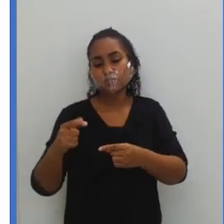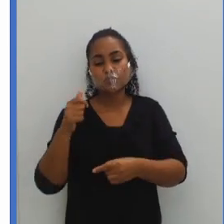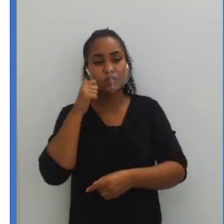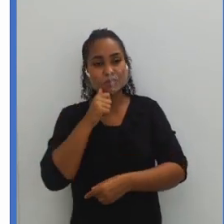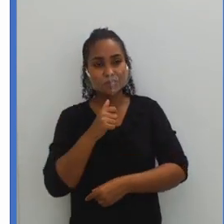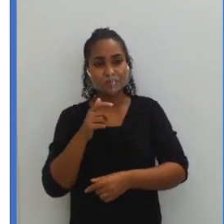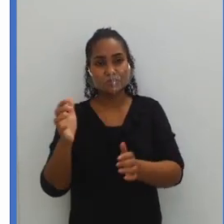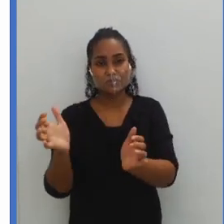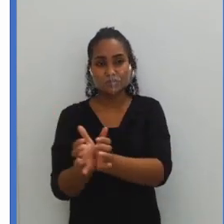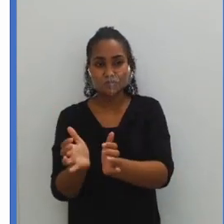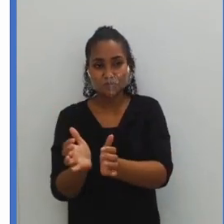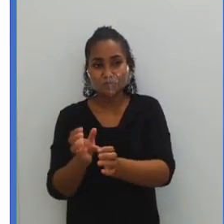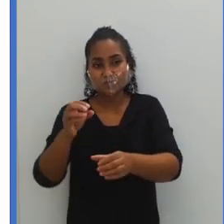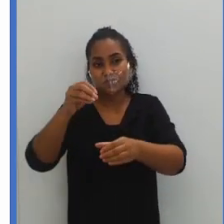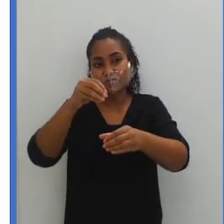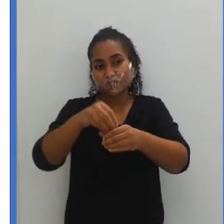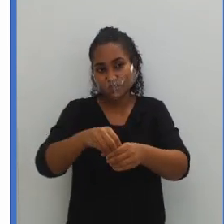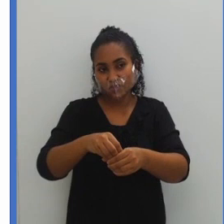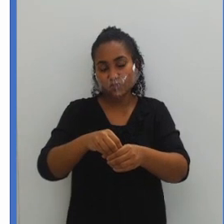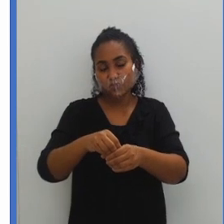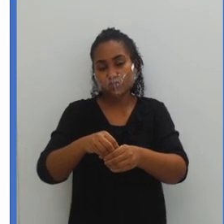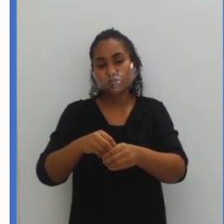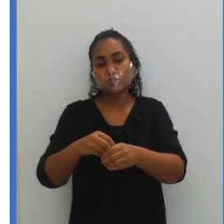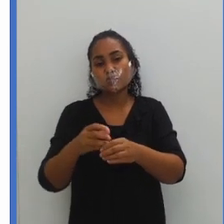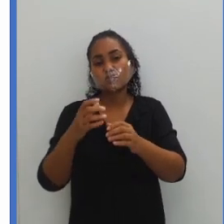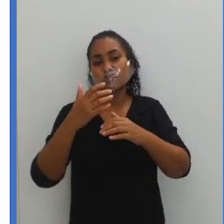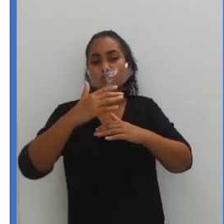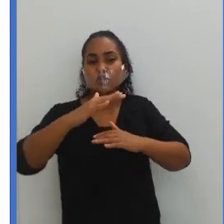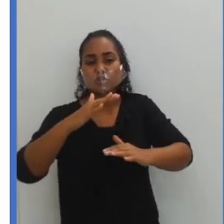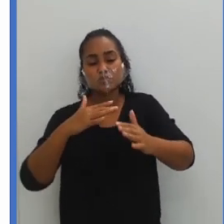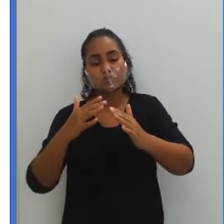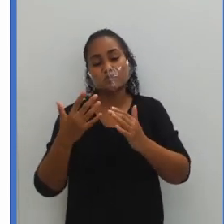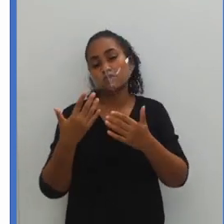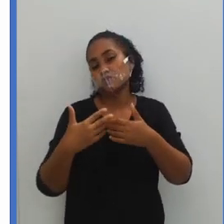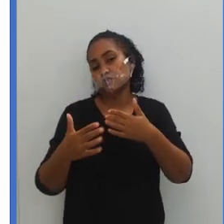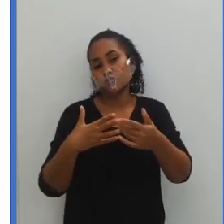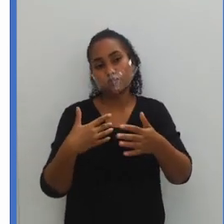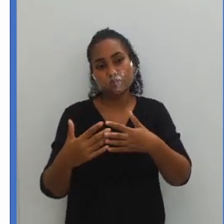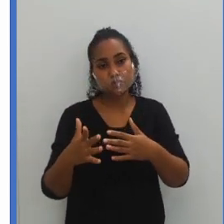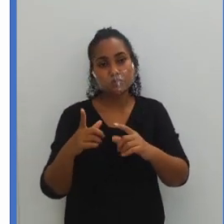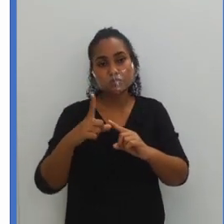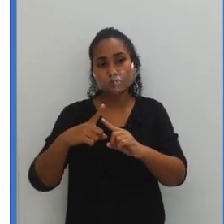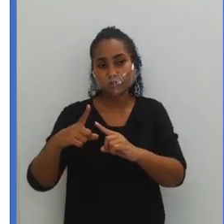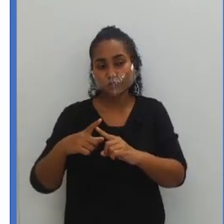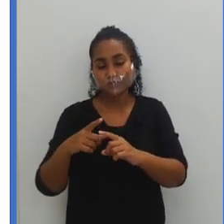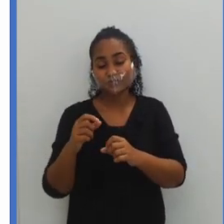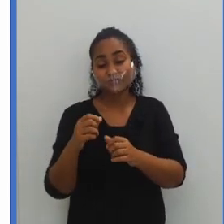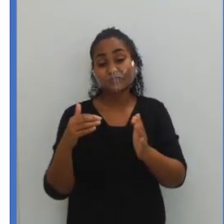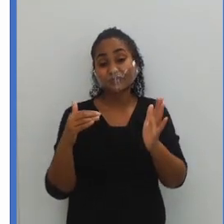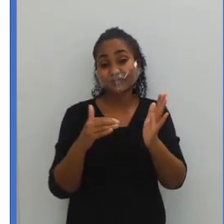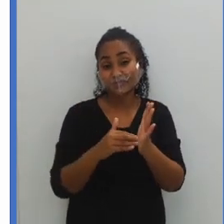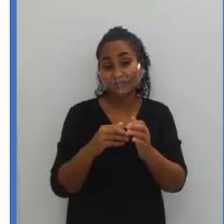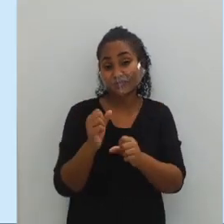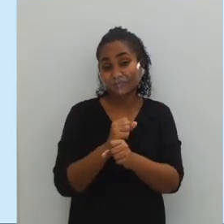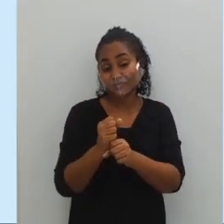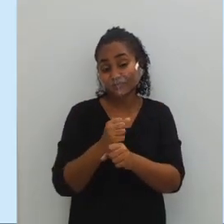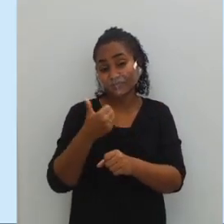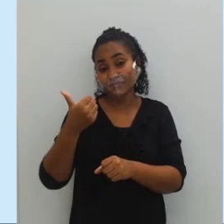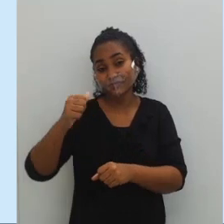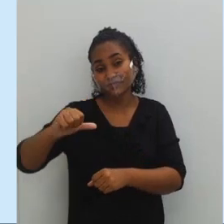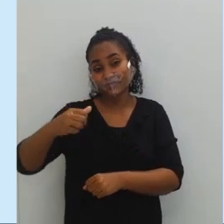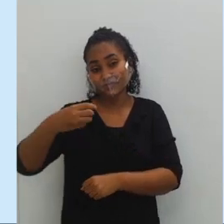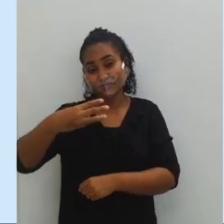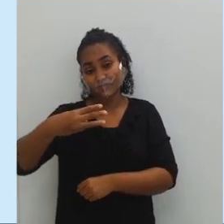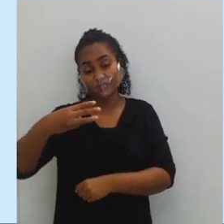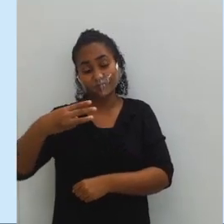vedadas às mulheres. Dentro delas, a luta de qualquer natureza. Então, até 1965, a